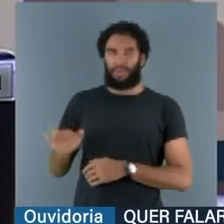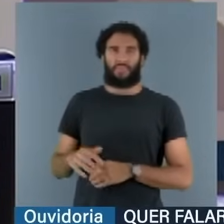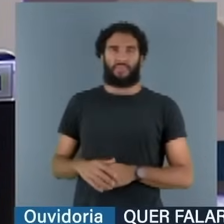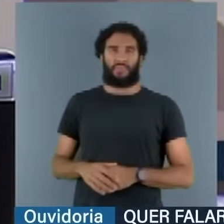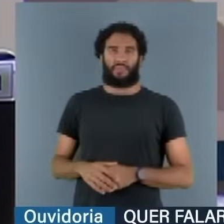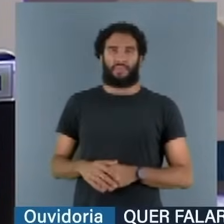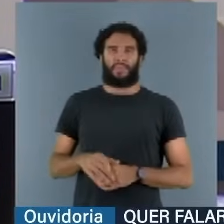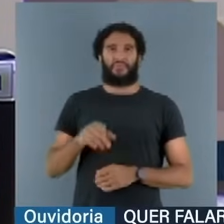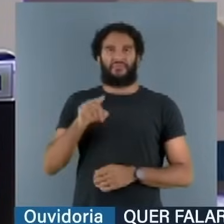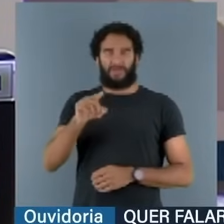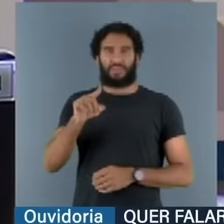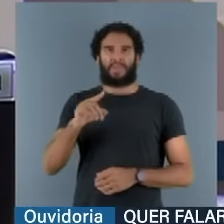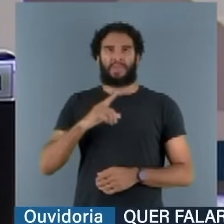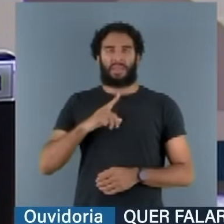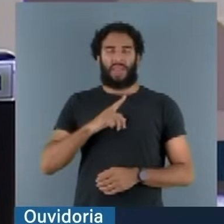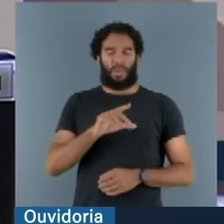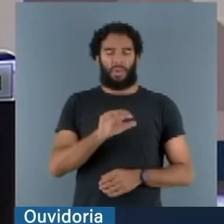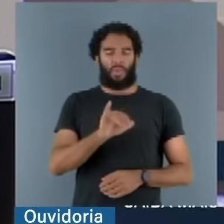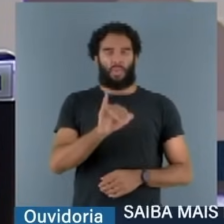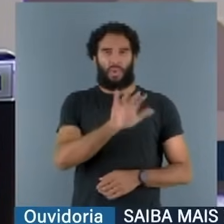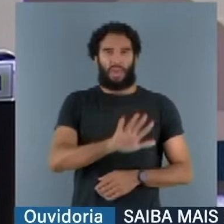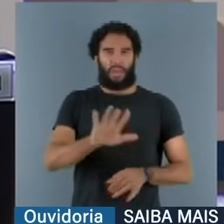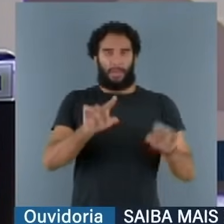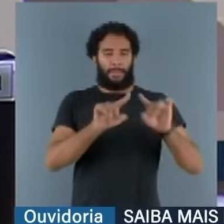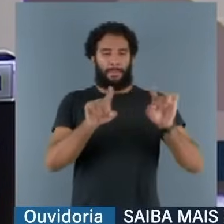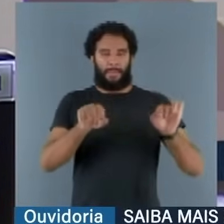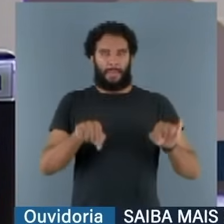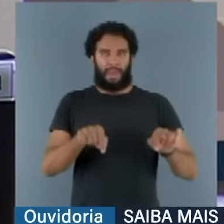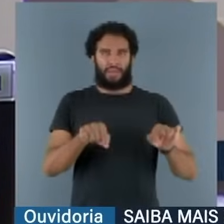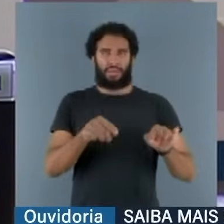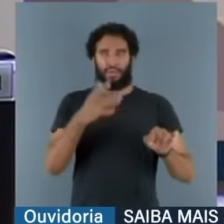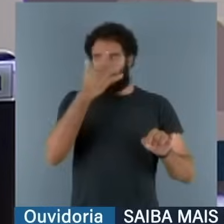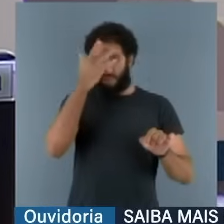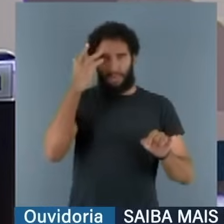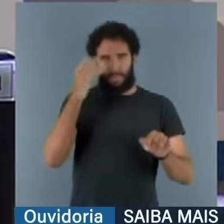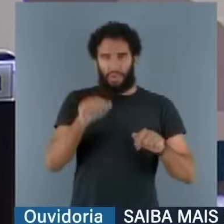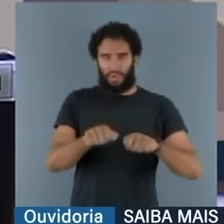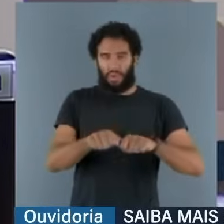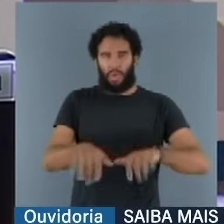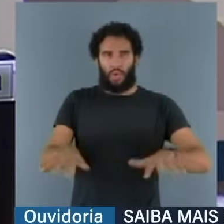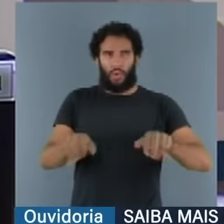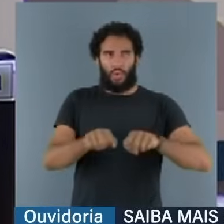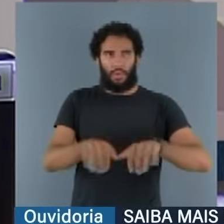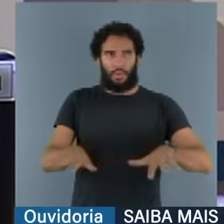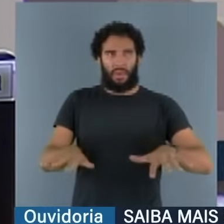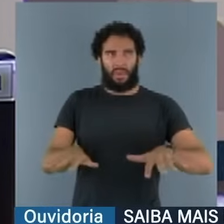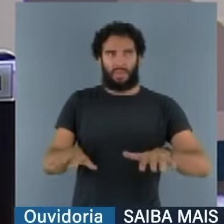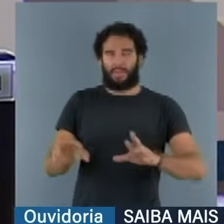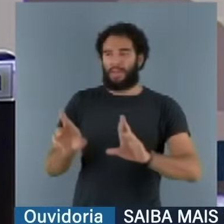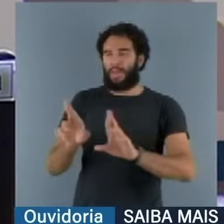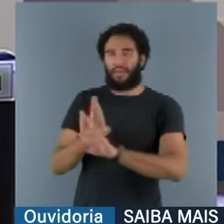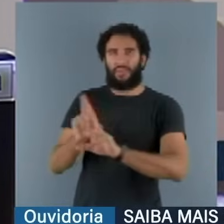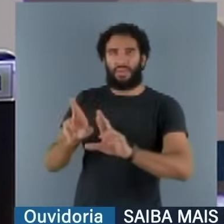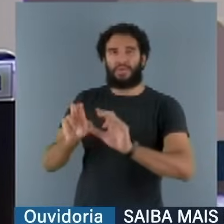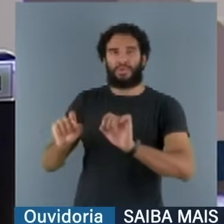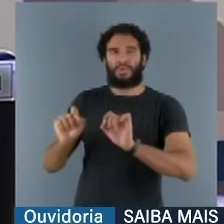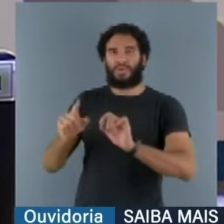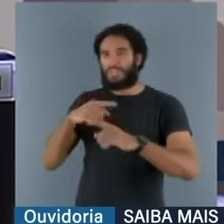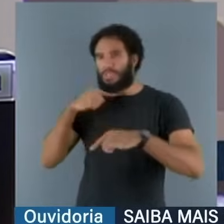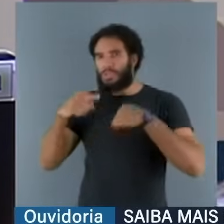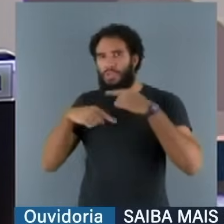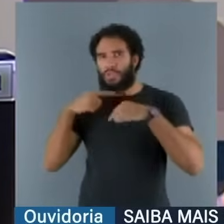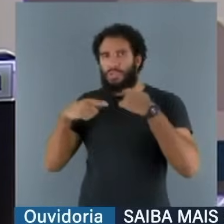uma imagem na qual o senhor, alguém compartilha fazendo referência ao questionamento do processo eleitoral, e